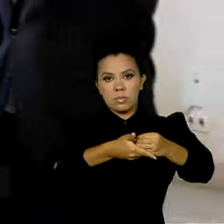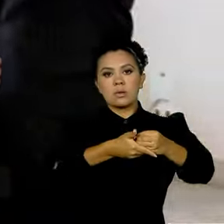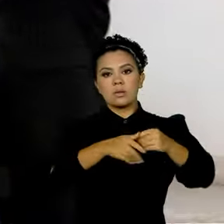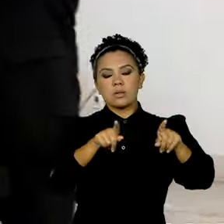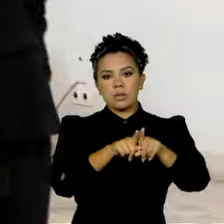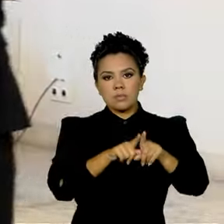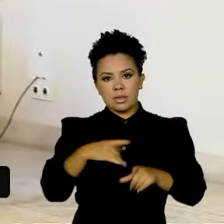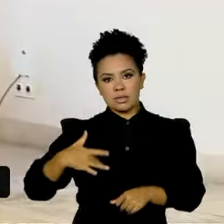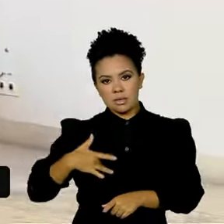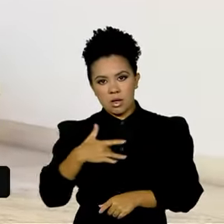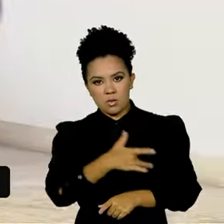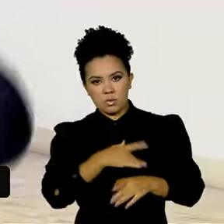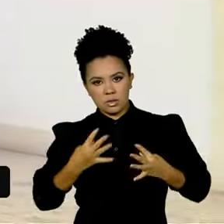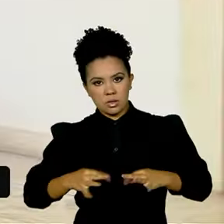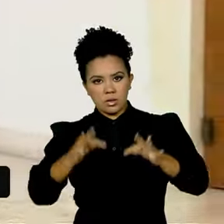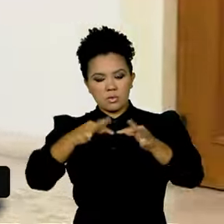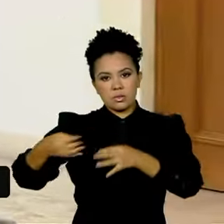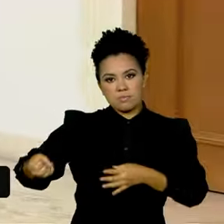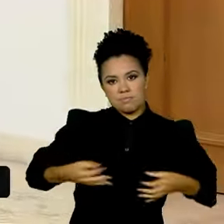e inovação.